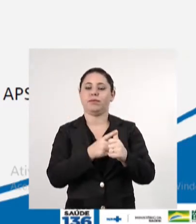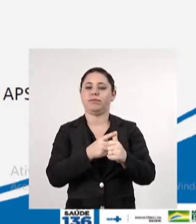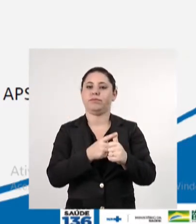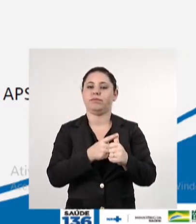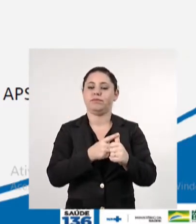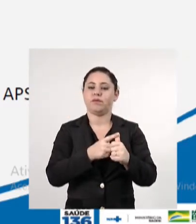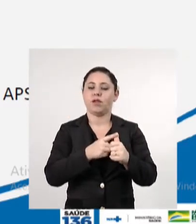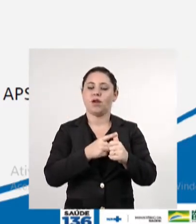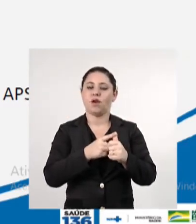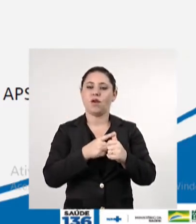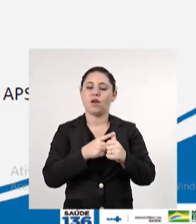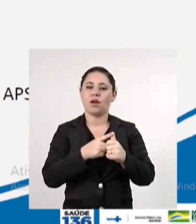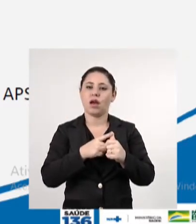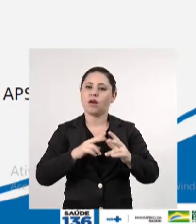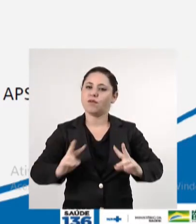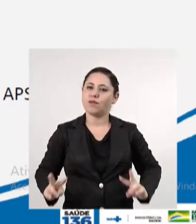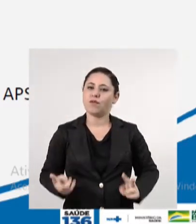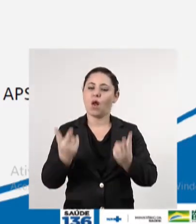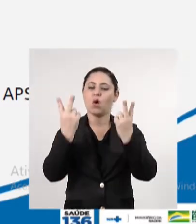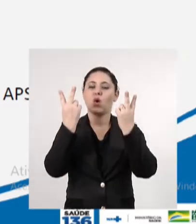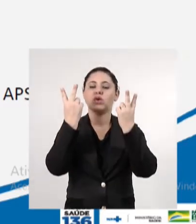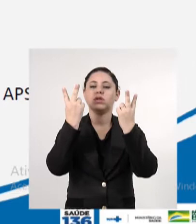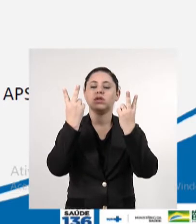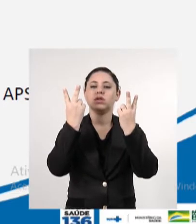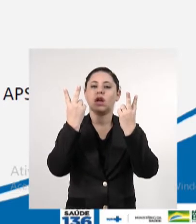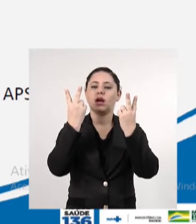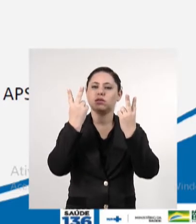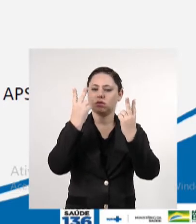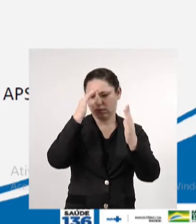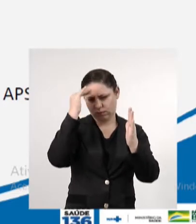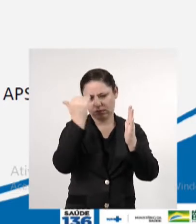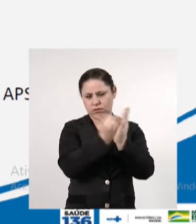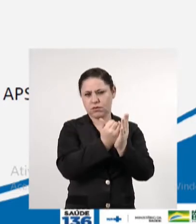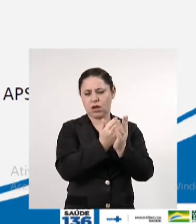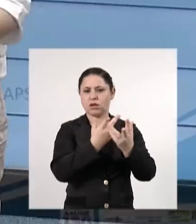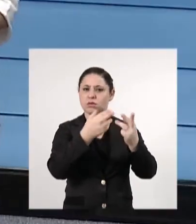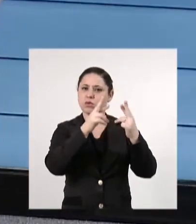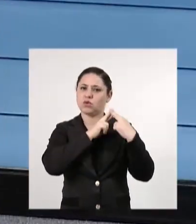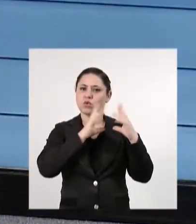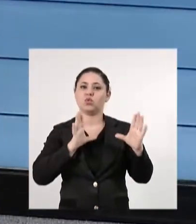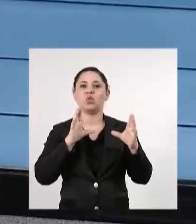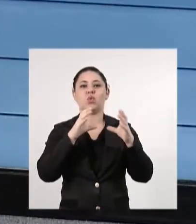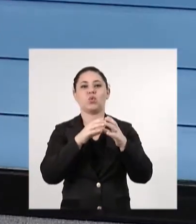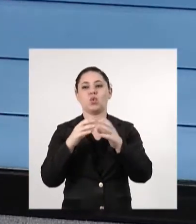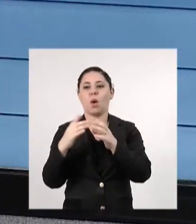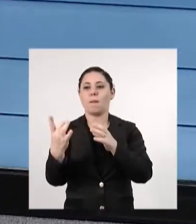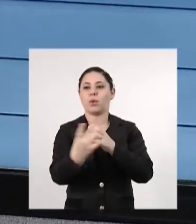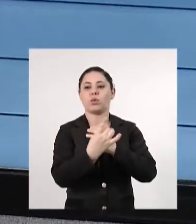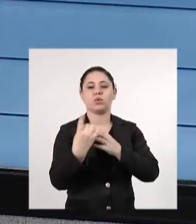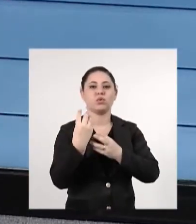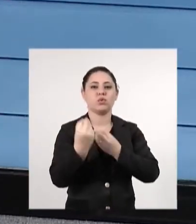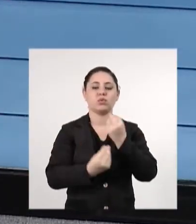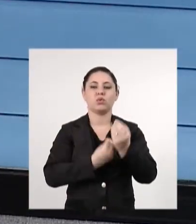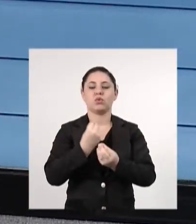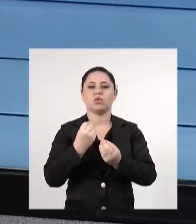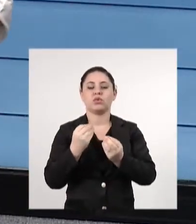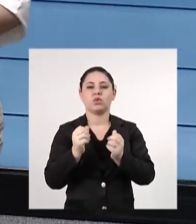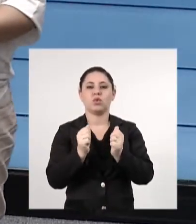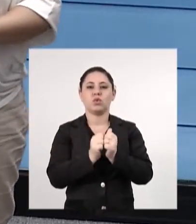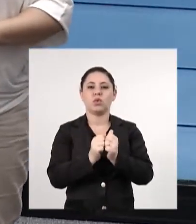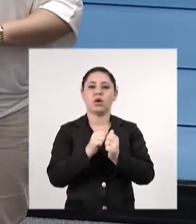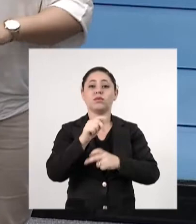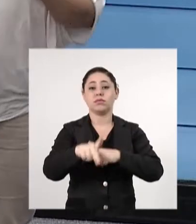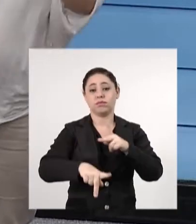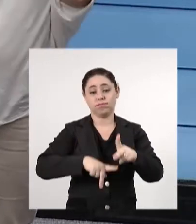é valorizar, é reforçar a responsabilidade de cada equipe com a